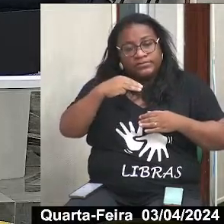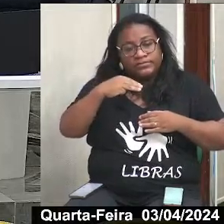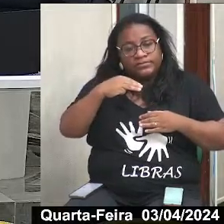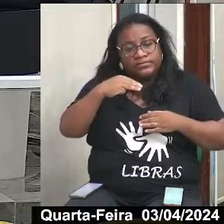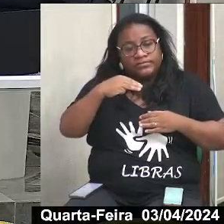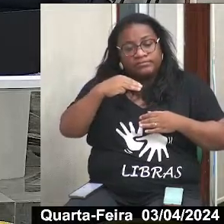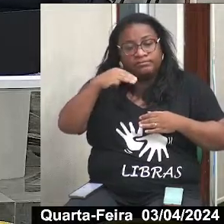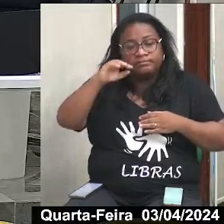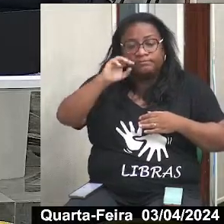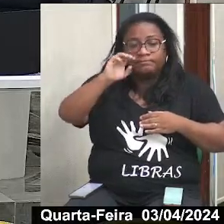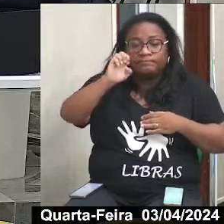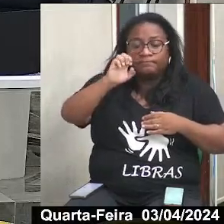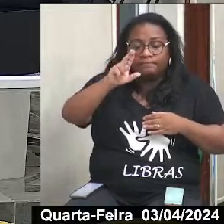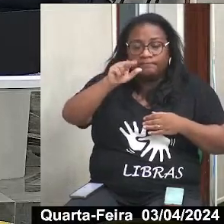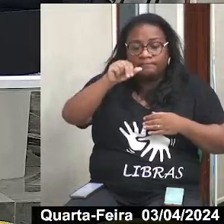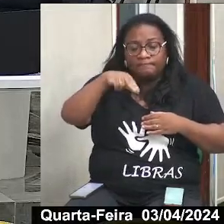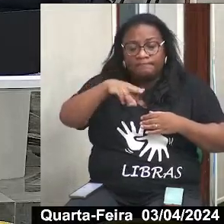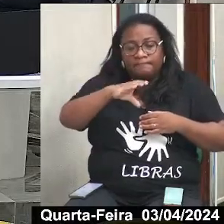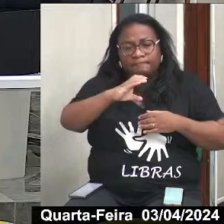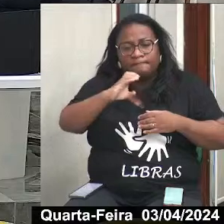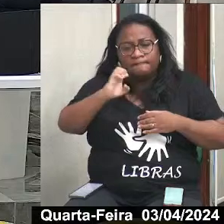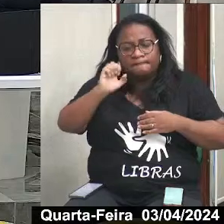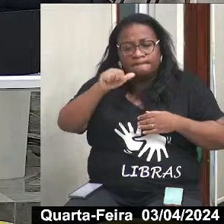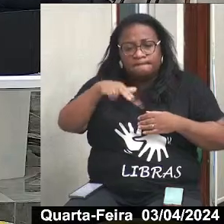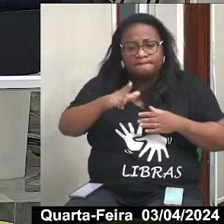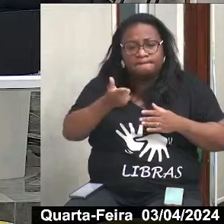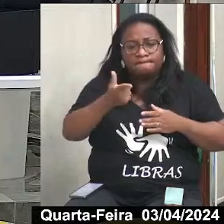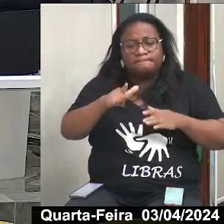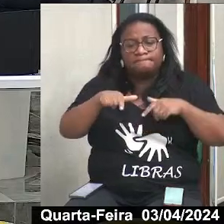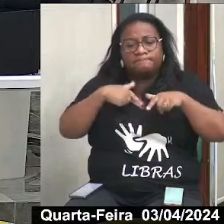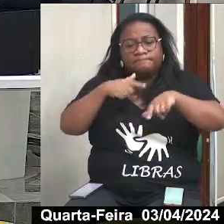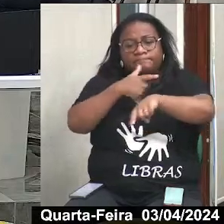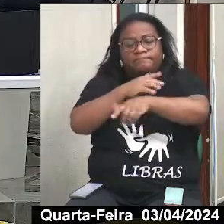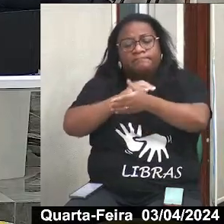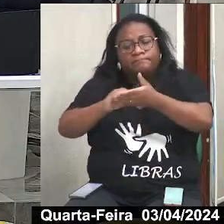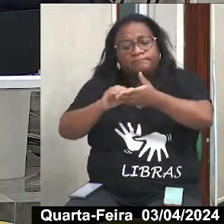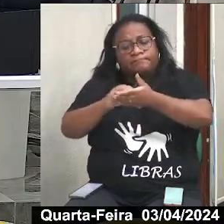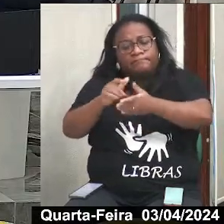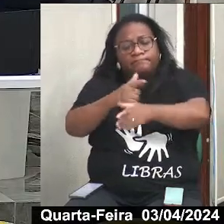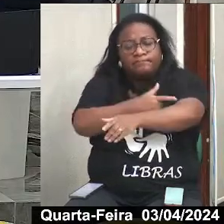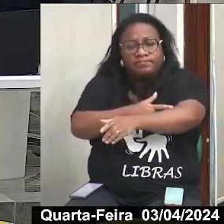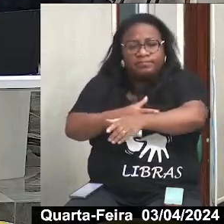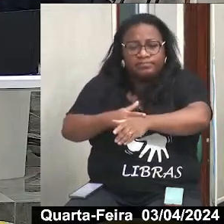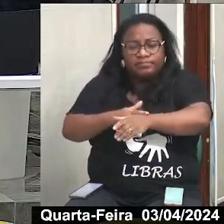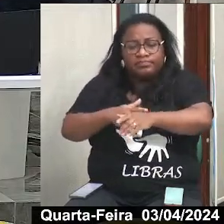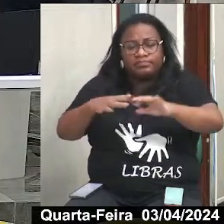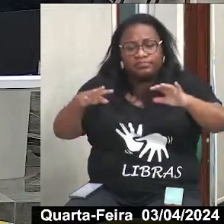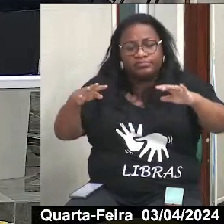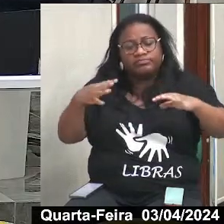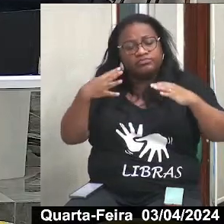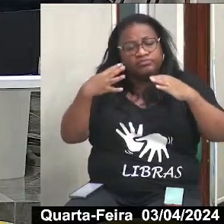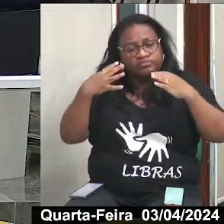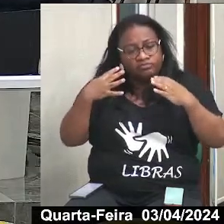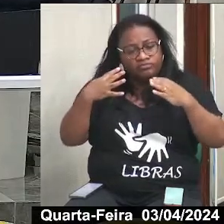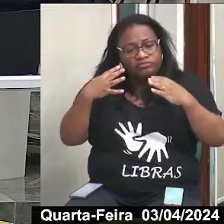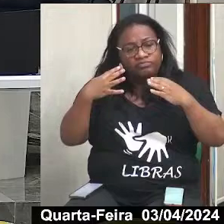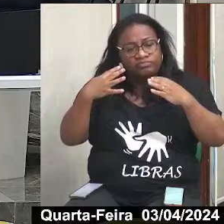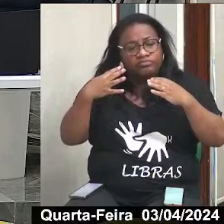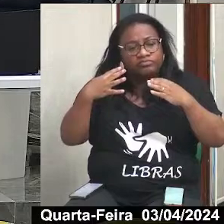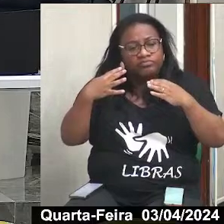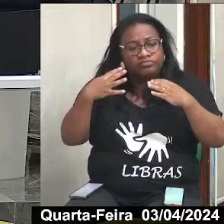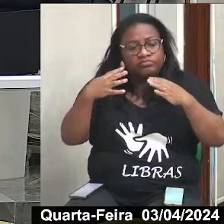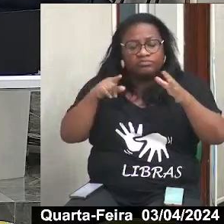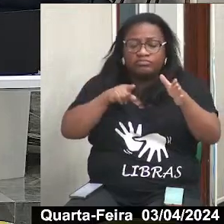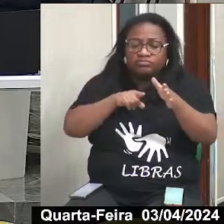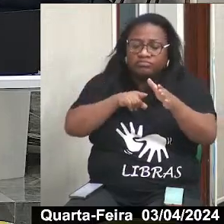para Eunice Maria da Silva, que é professora, trabalhou na Secretaria de Educação, inclusive a família está nos assistindo aqui. Ela